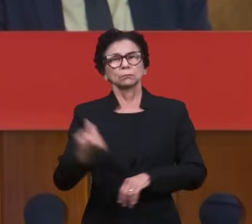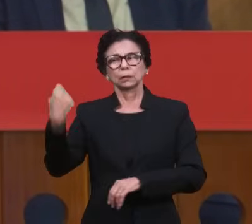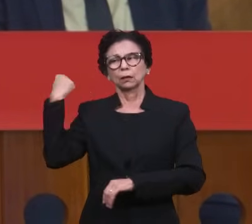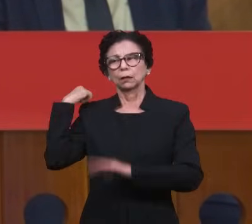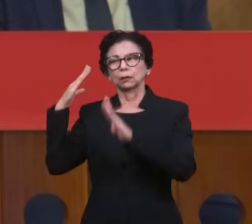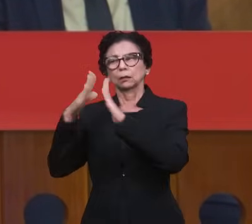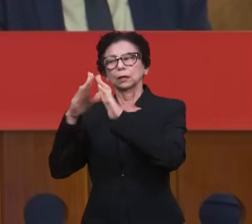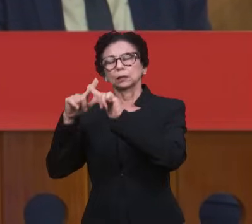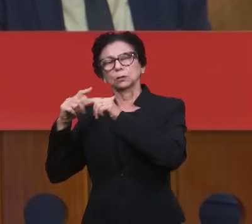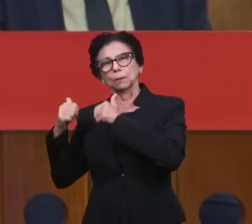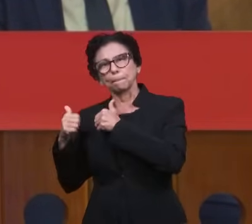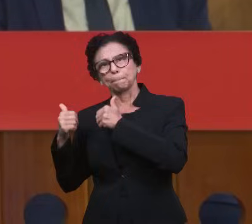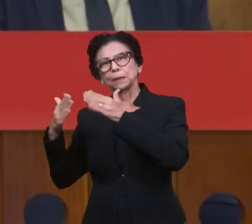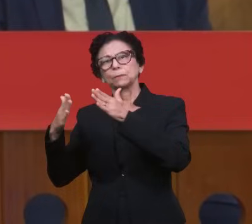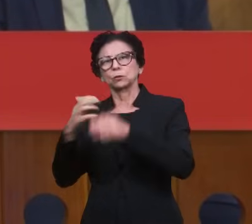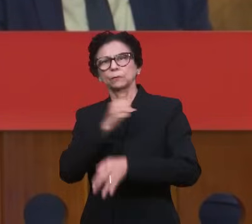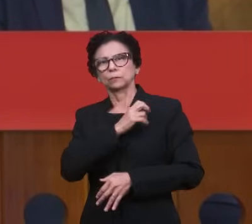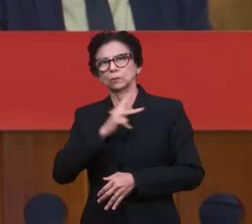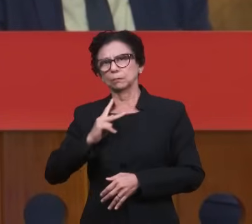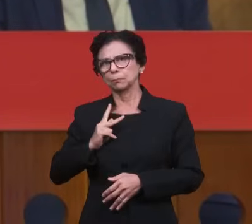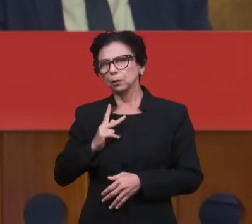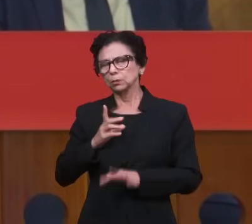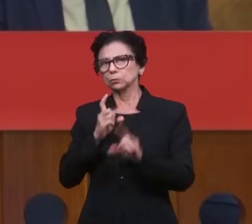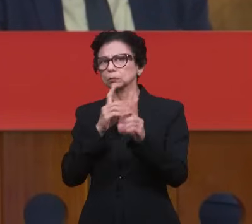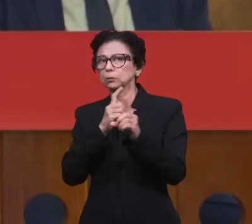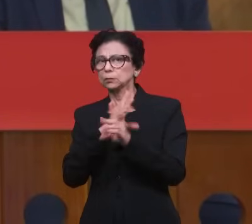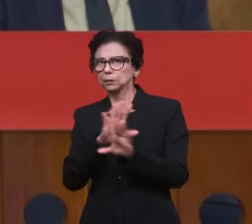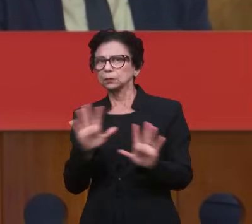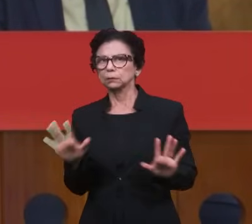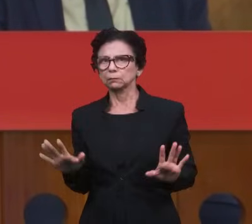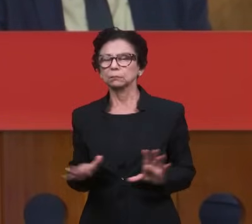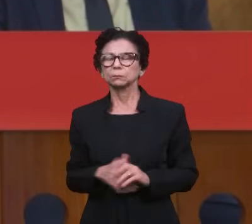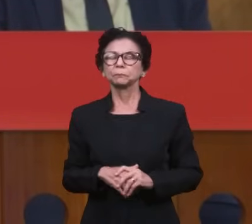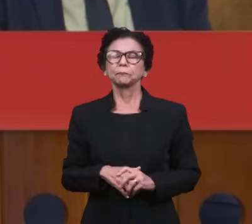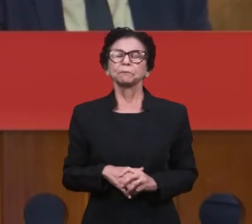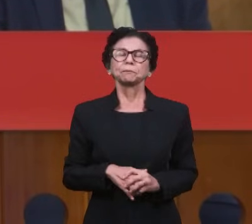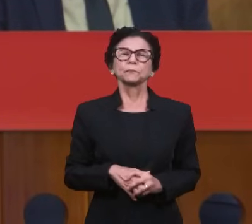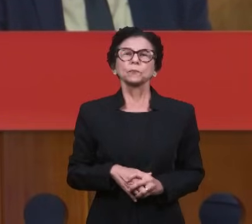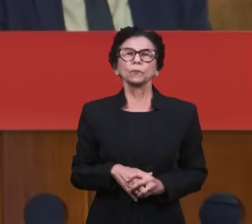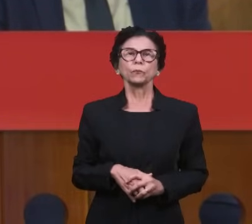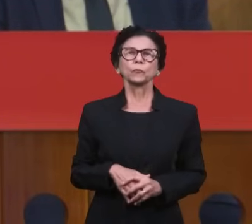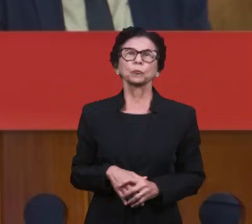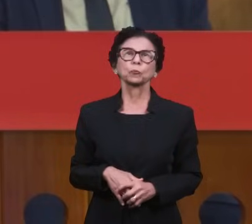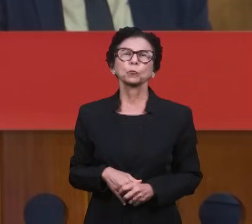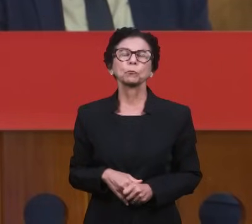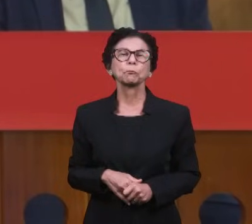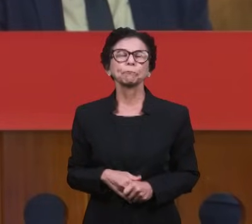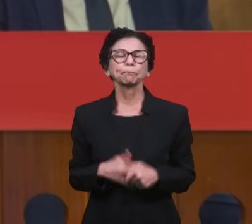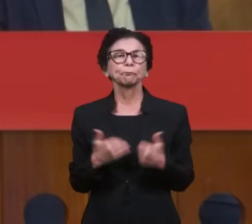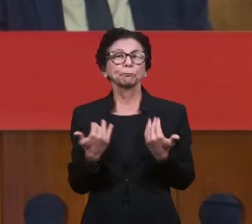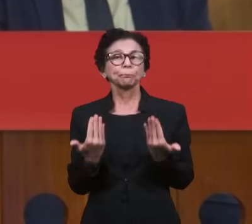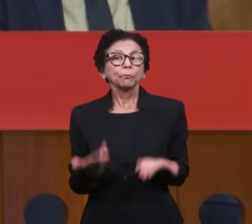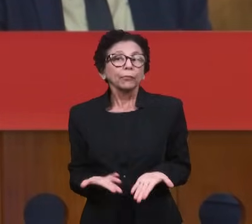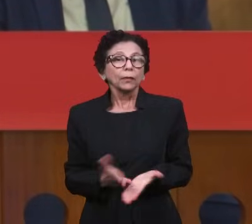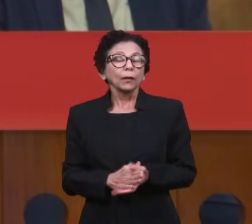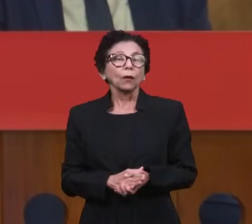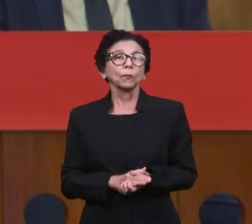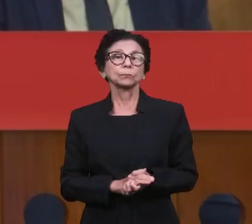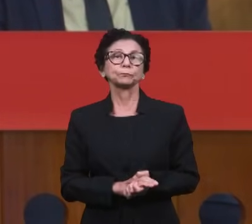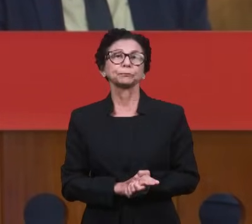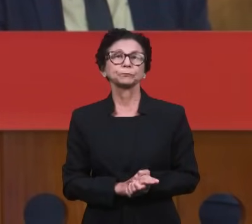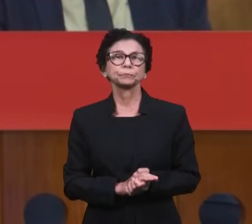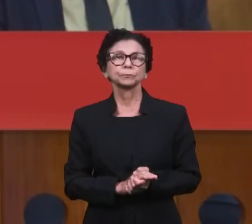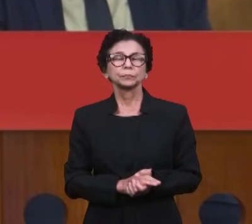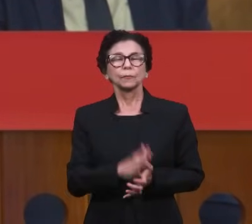a doutrina dos apóstolos, é isso aí, é o Evangelho. Então, o homem não pode